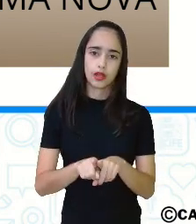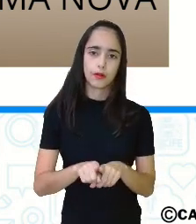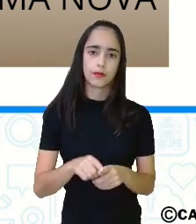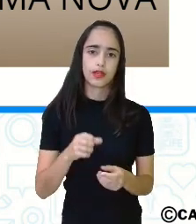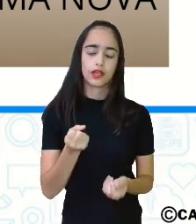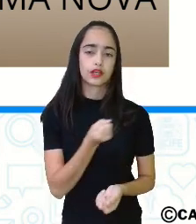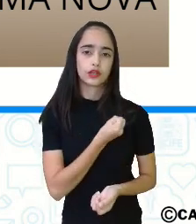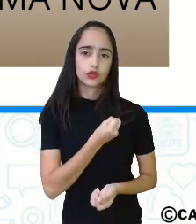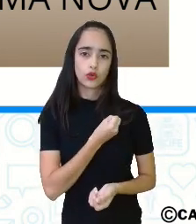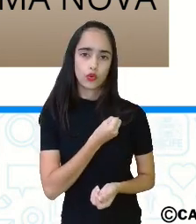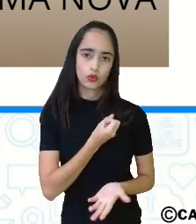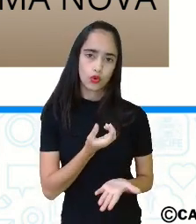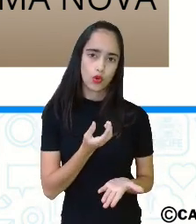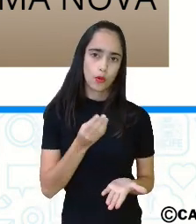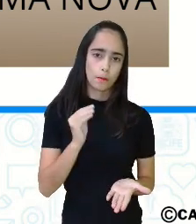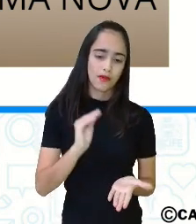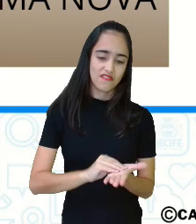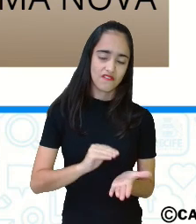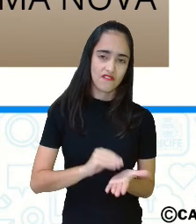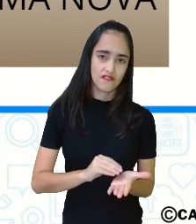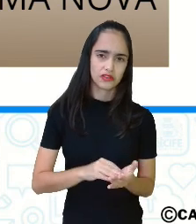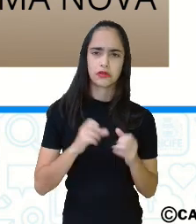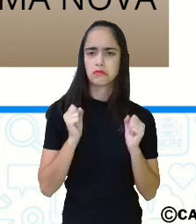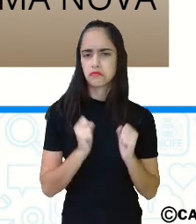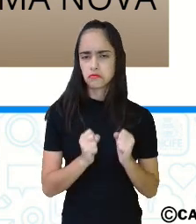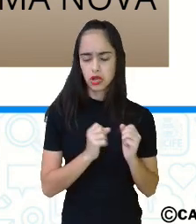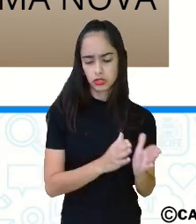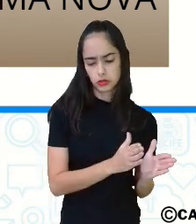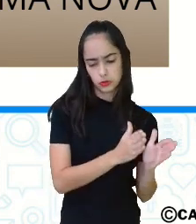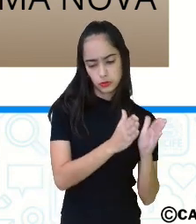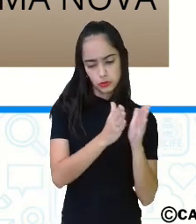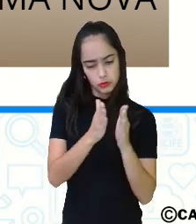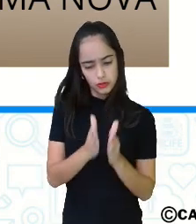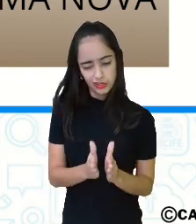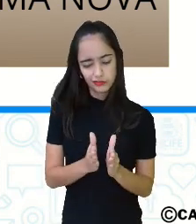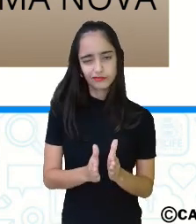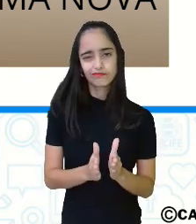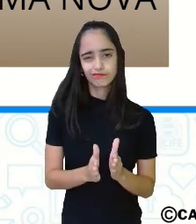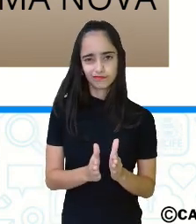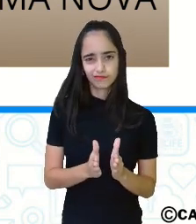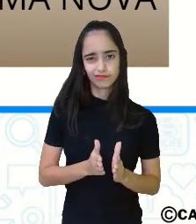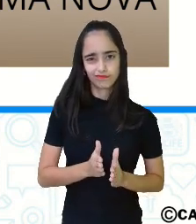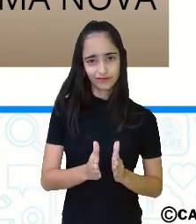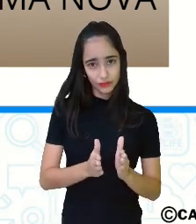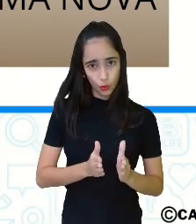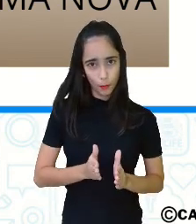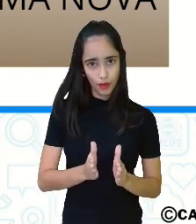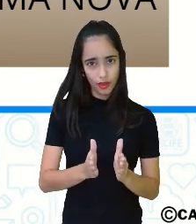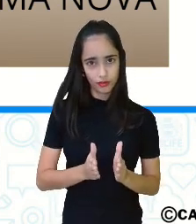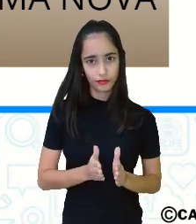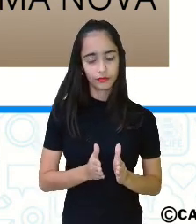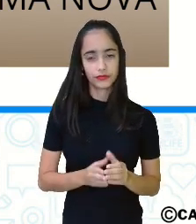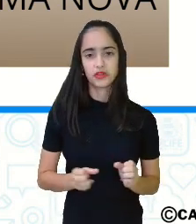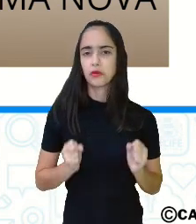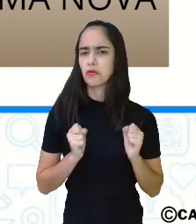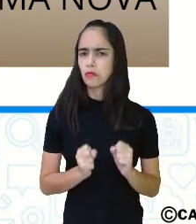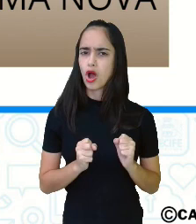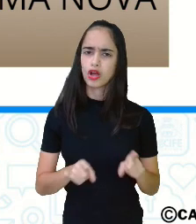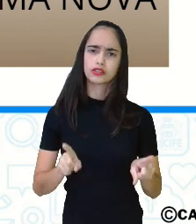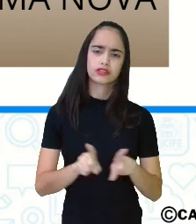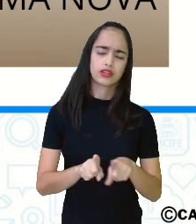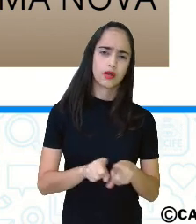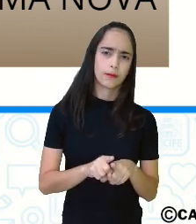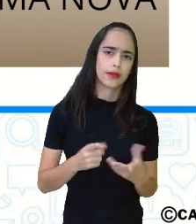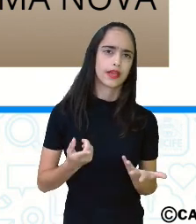na sequência temos apenas um número entre eles, então vai de 1 em 1 ali, de 1 a 1 a gente vai